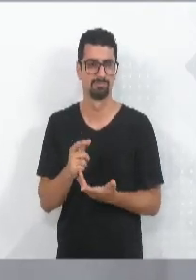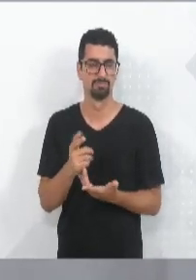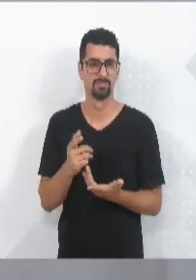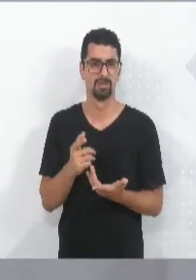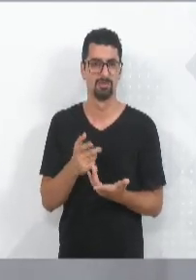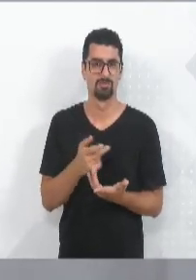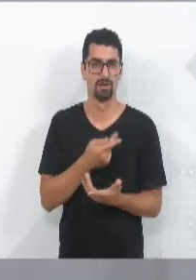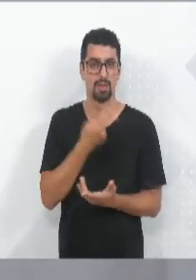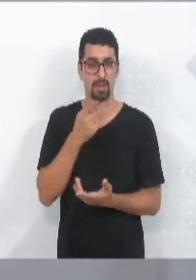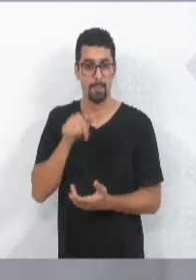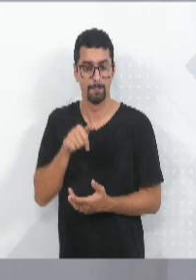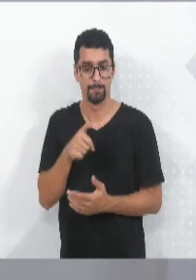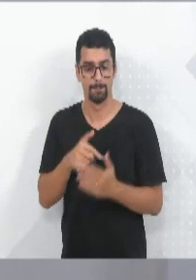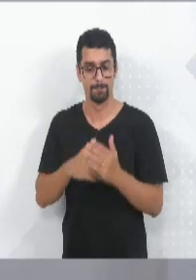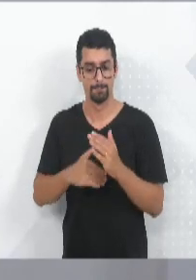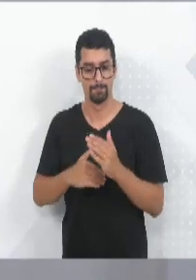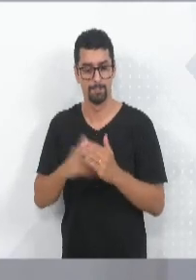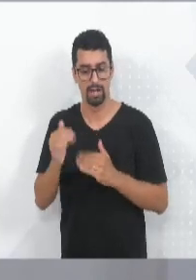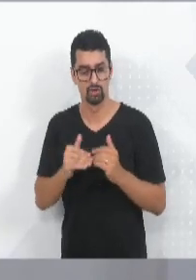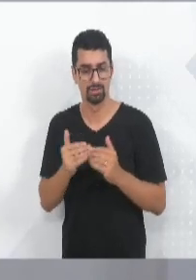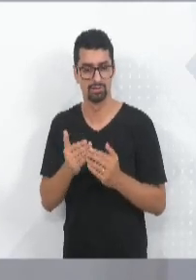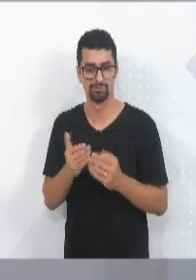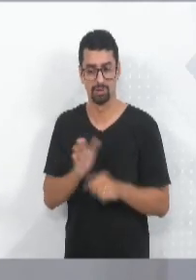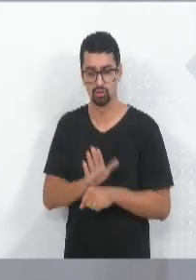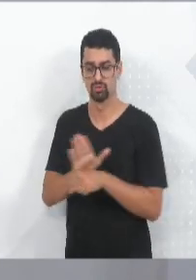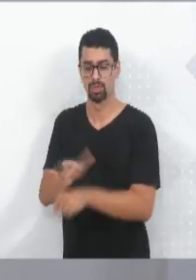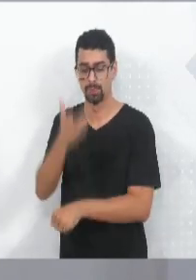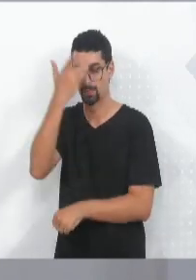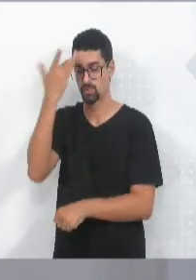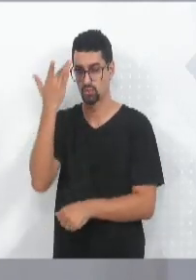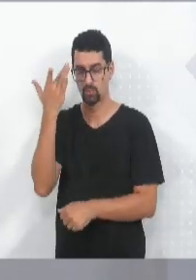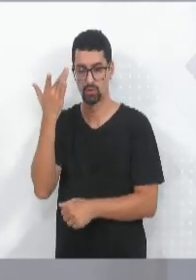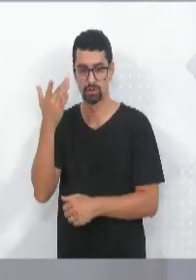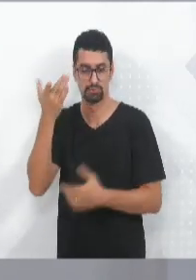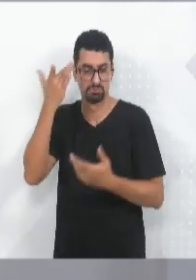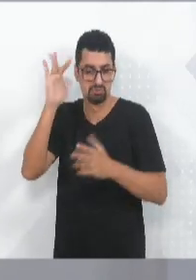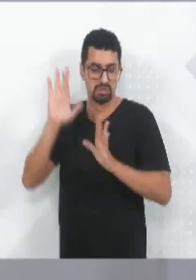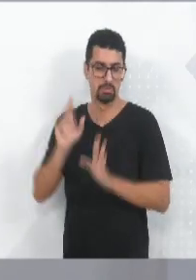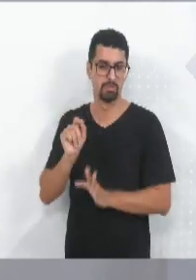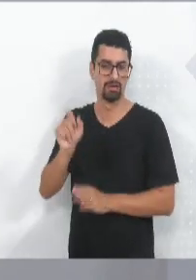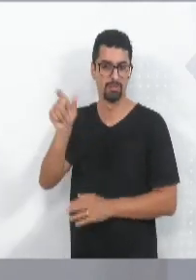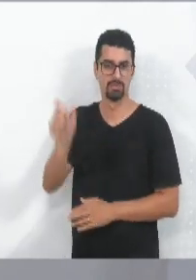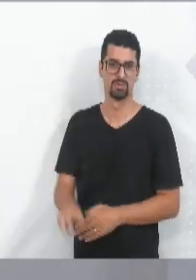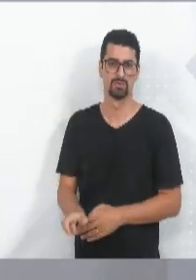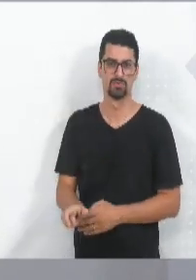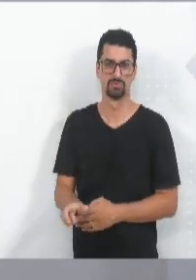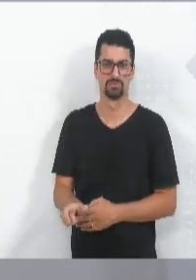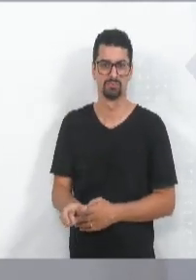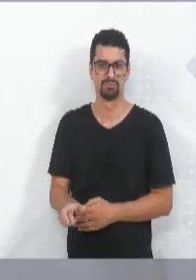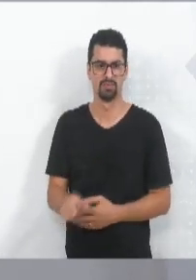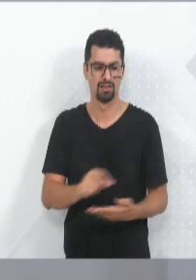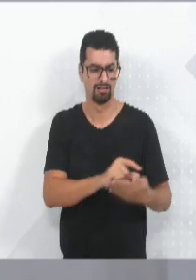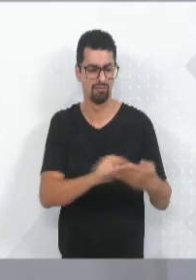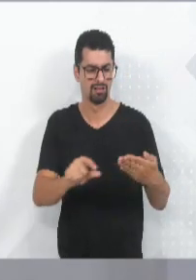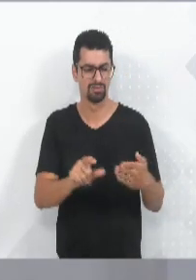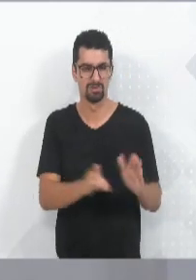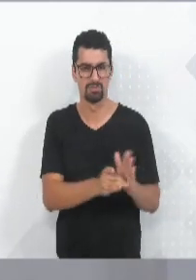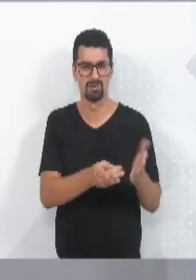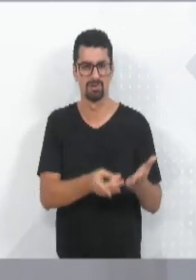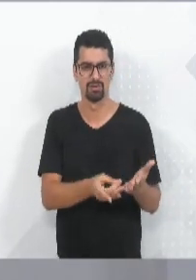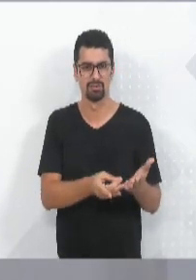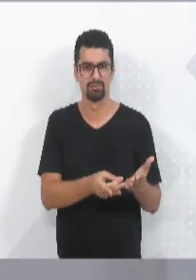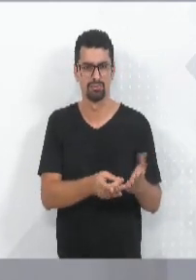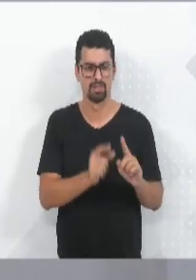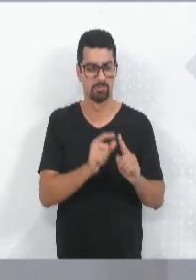né de fazer o bem sem saber a quem né faz valer aquele verso bíblico das palavras de